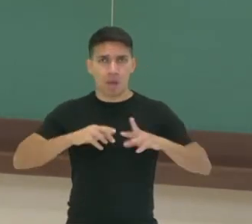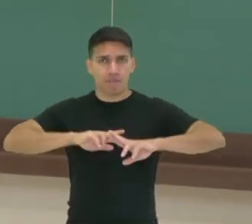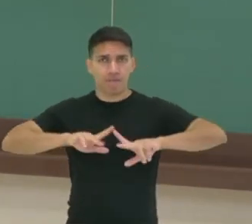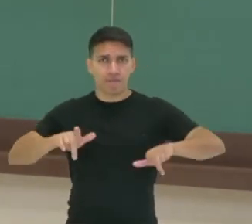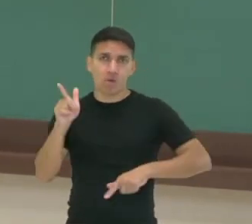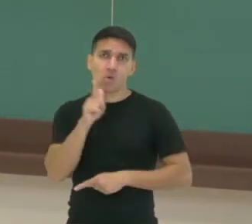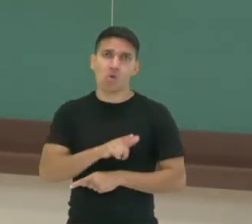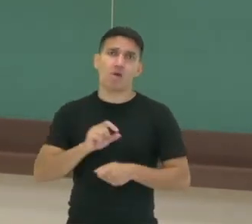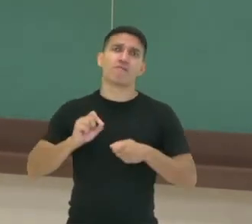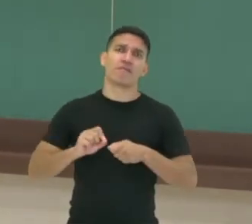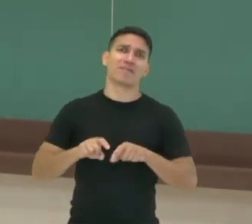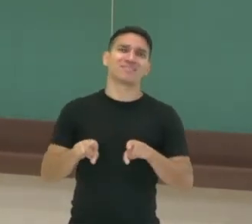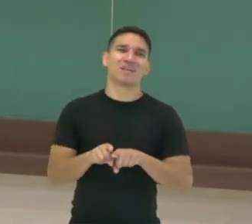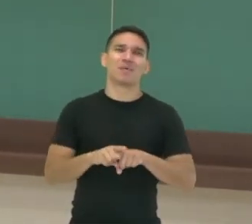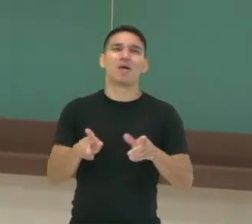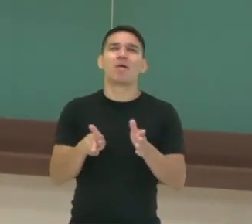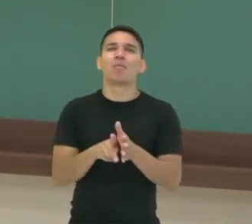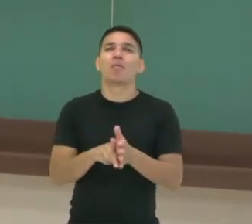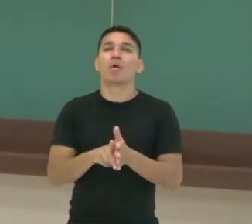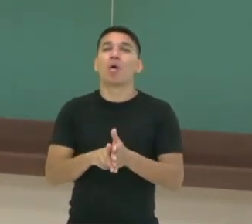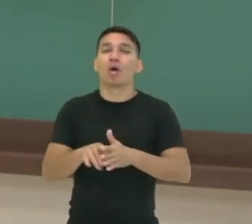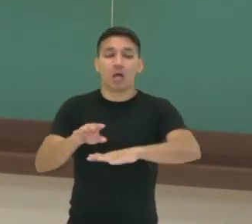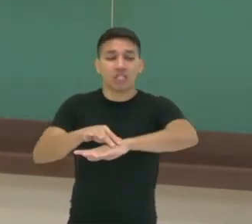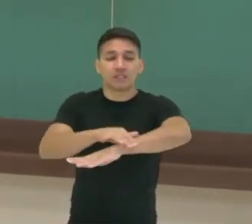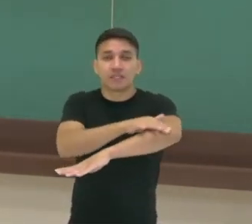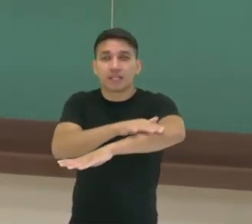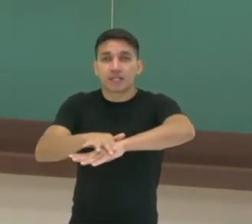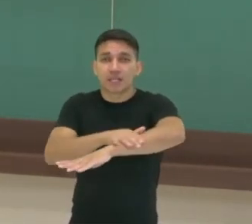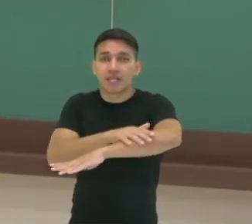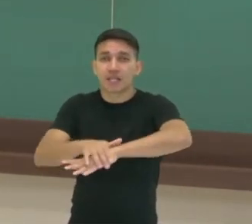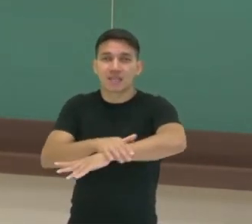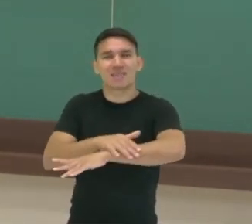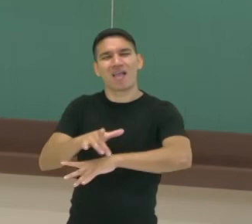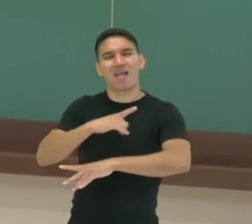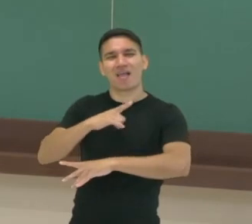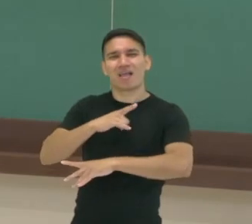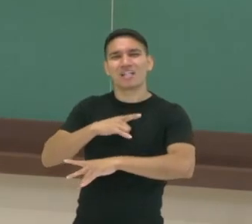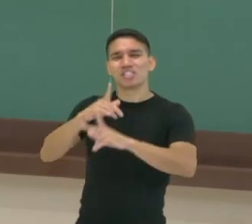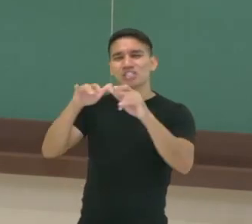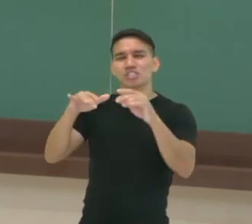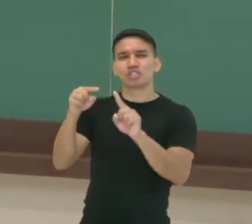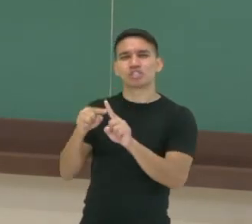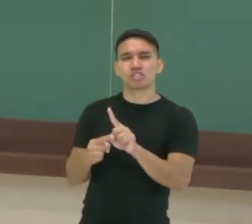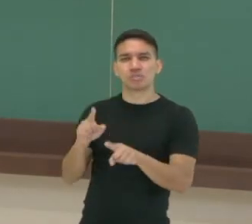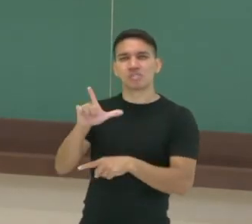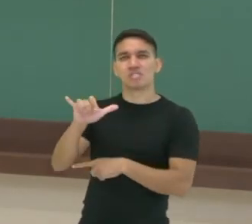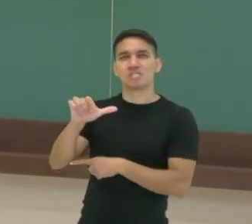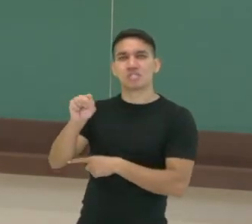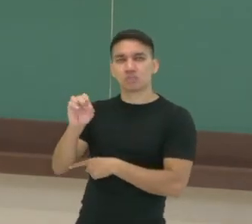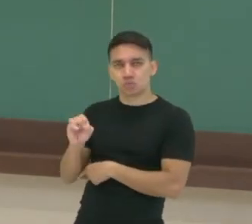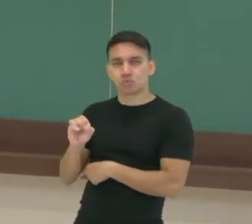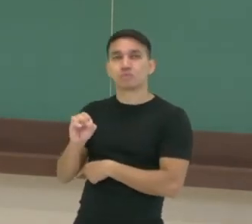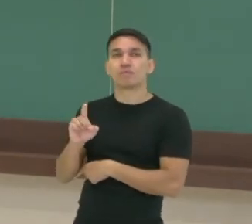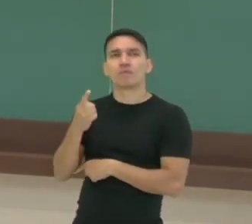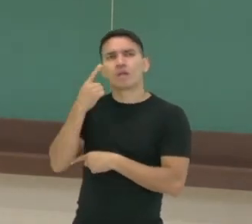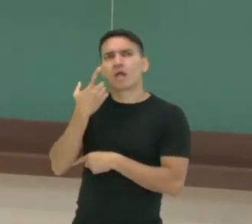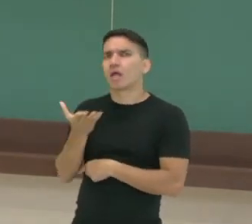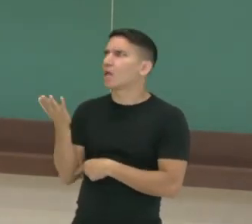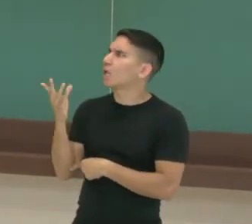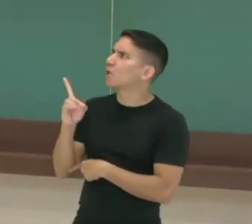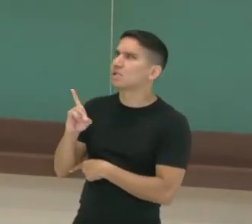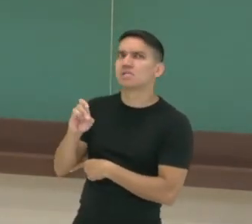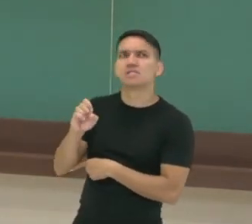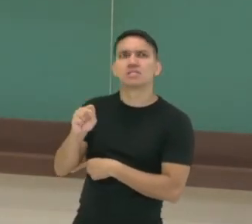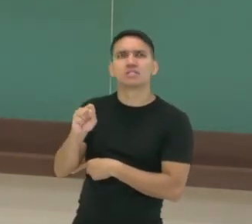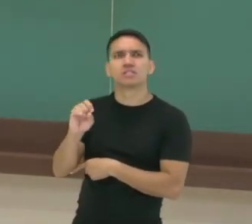tem tecido muscular do tipo liso. E a distrofia muscular de Duchenne? É